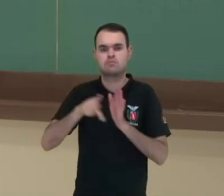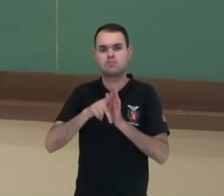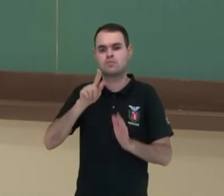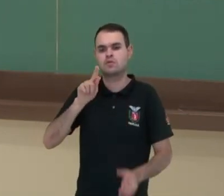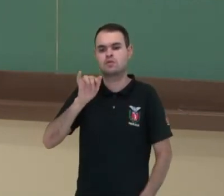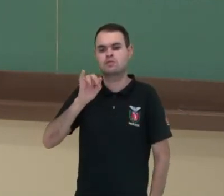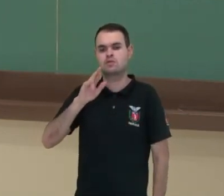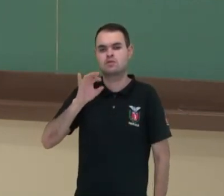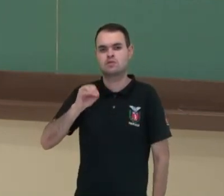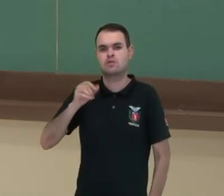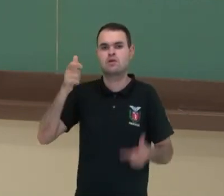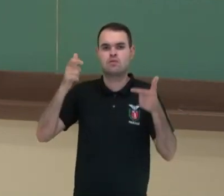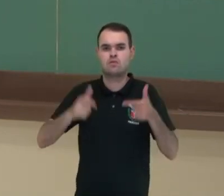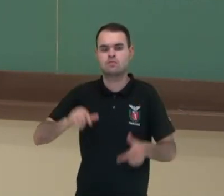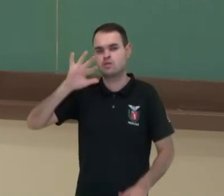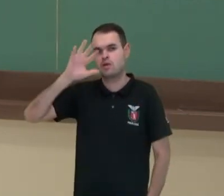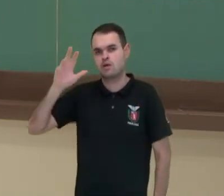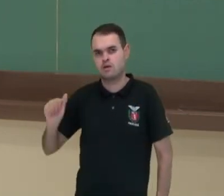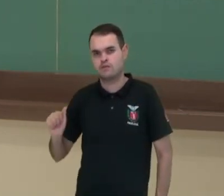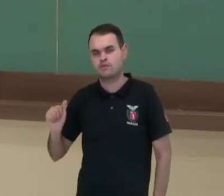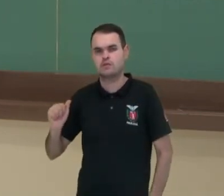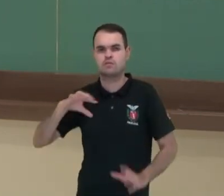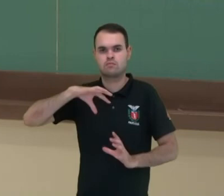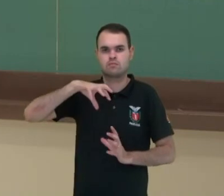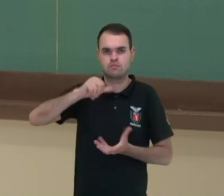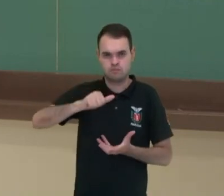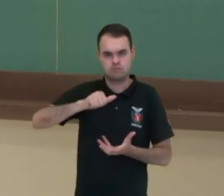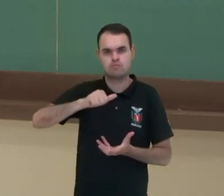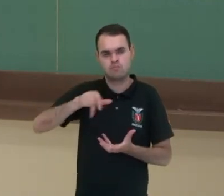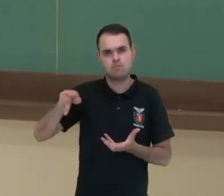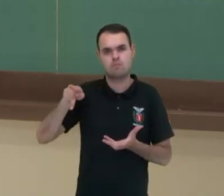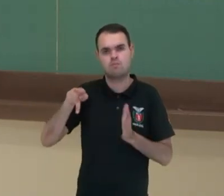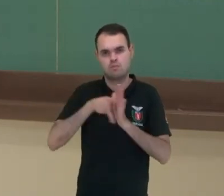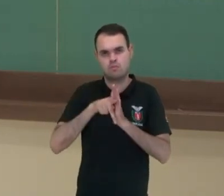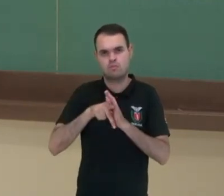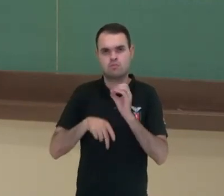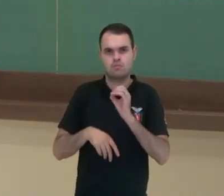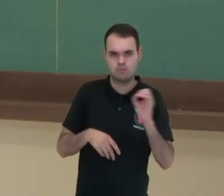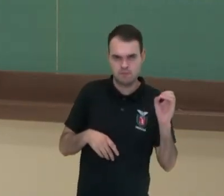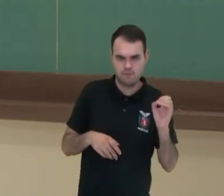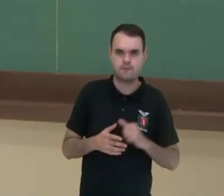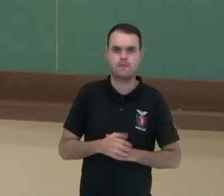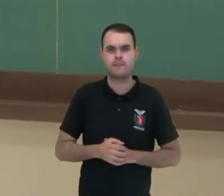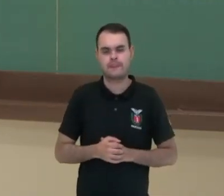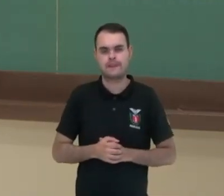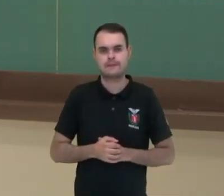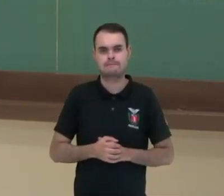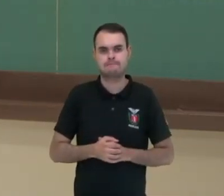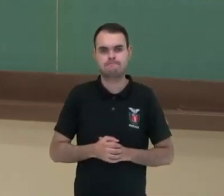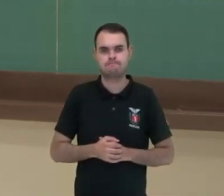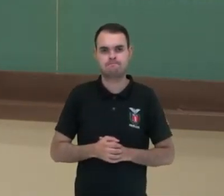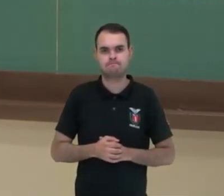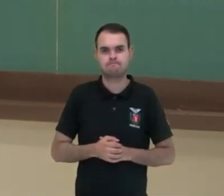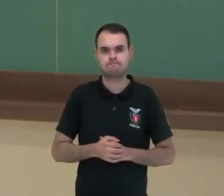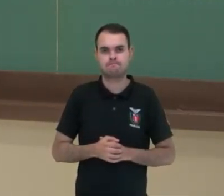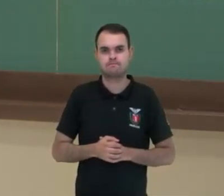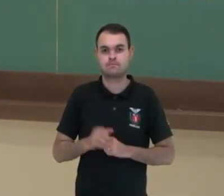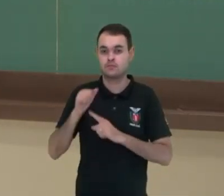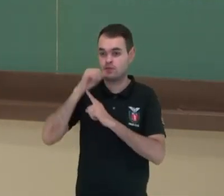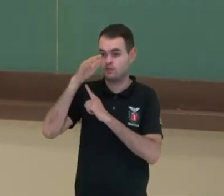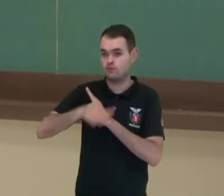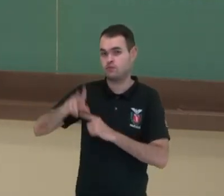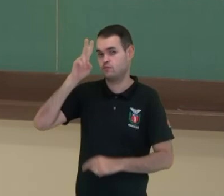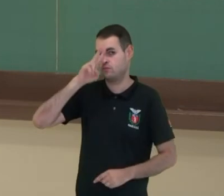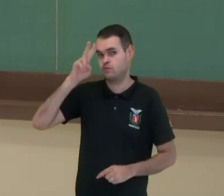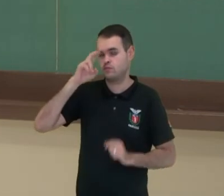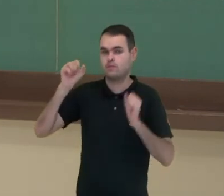da África Ocidental, que preserva e transmite de forma oral, na África Ocidental. As fontes históricas